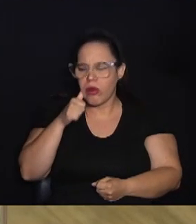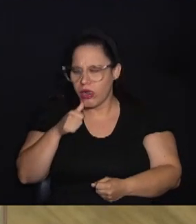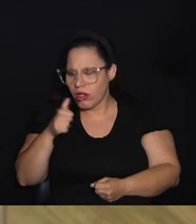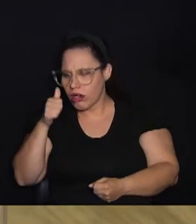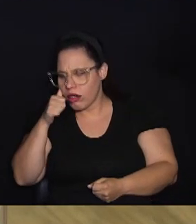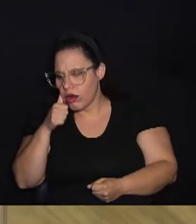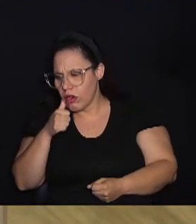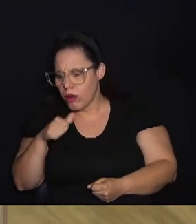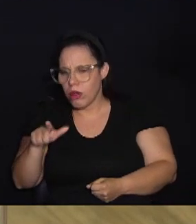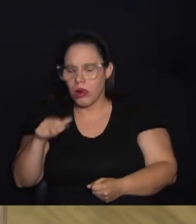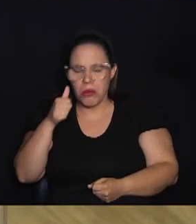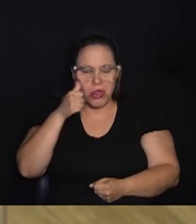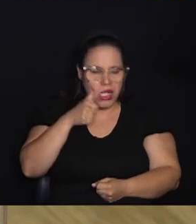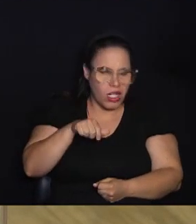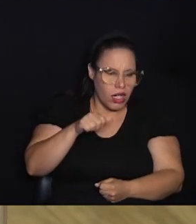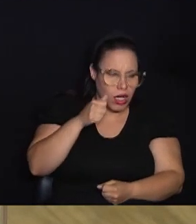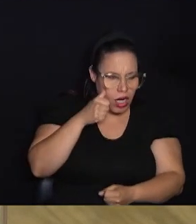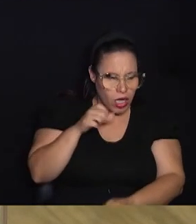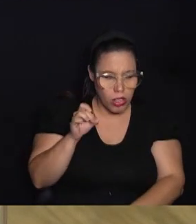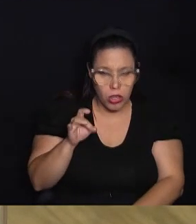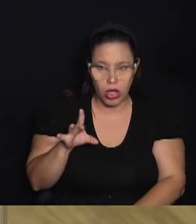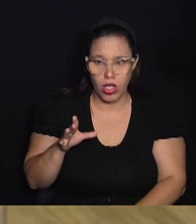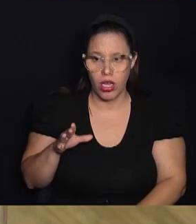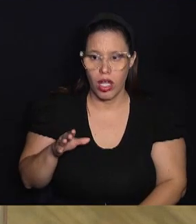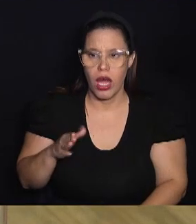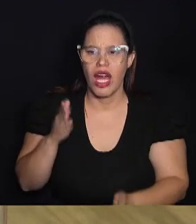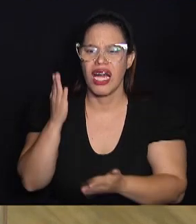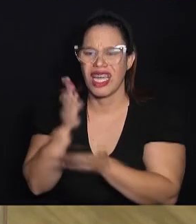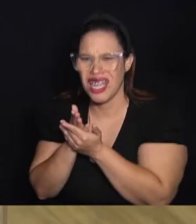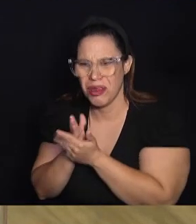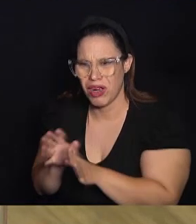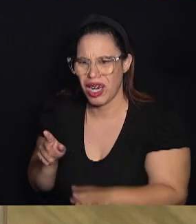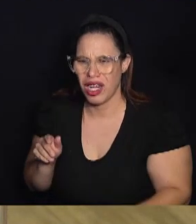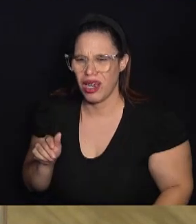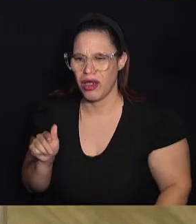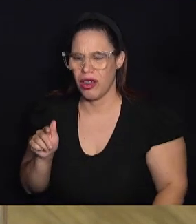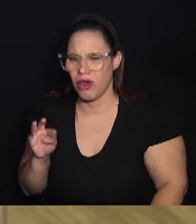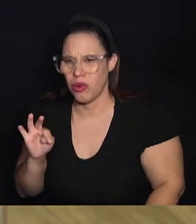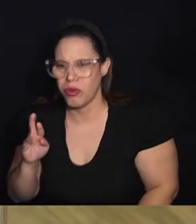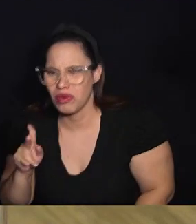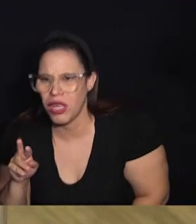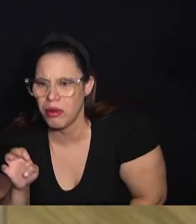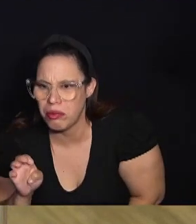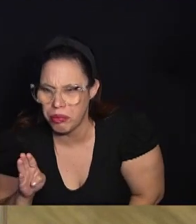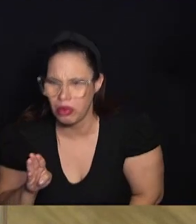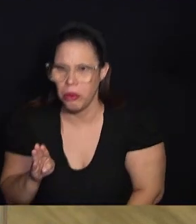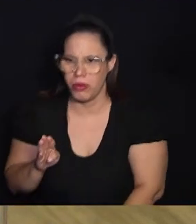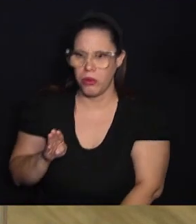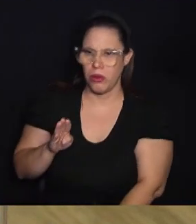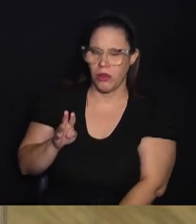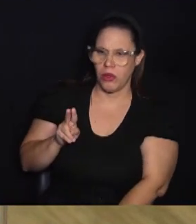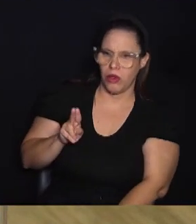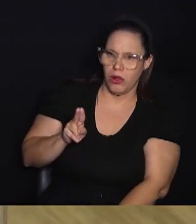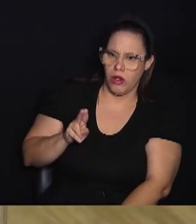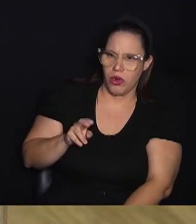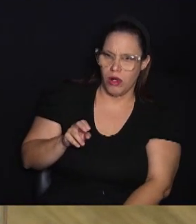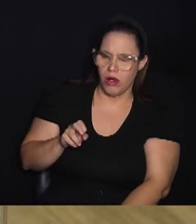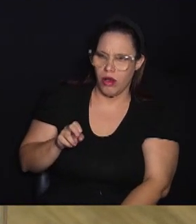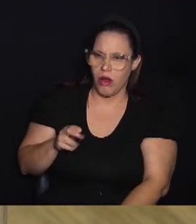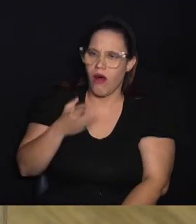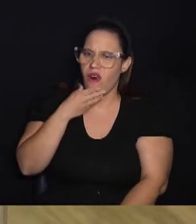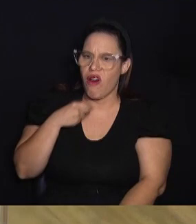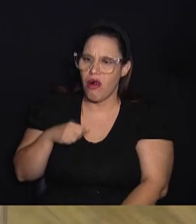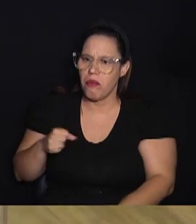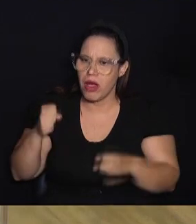yoga pra mulher e tal precisamos quebrar um tabu aqui homem é alguns o homem também pode fazer yoga